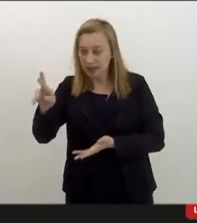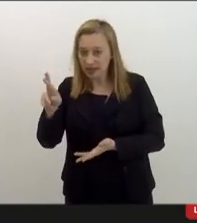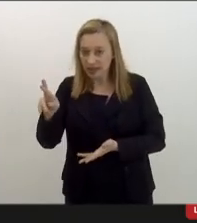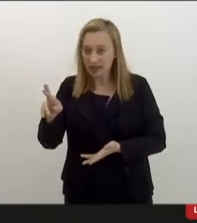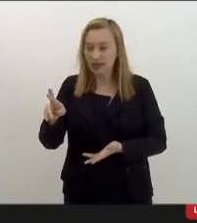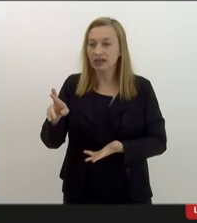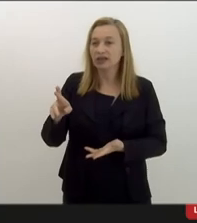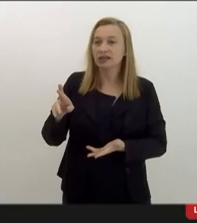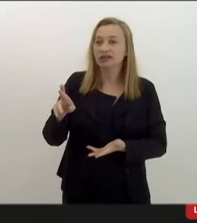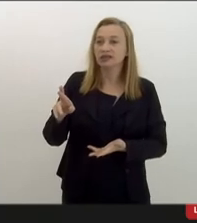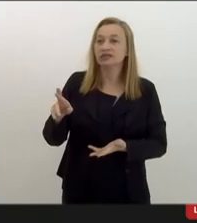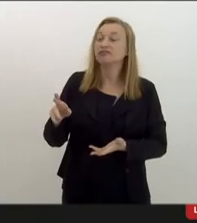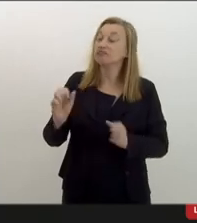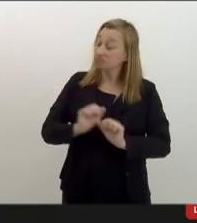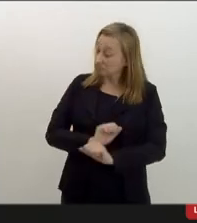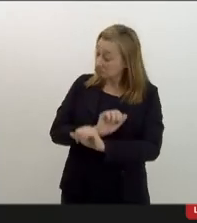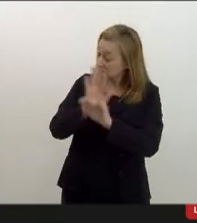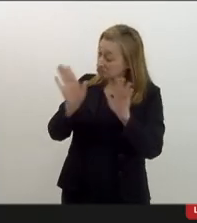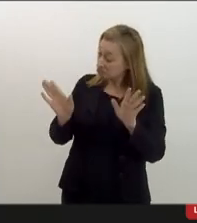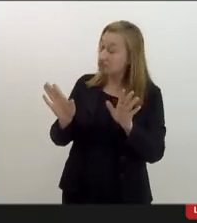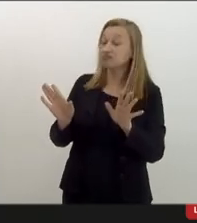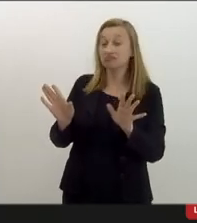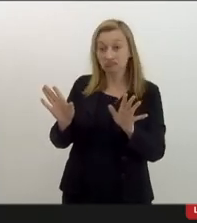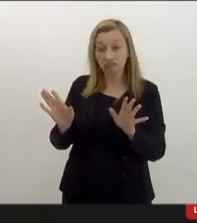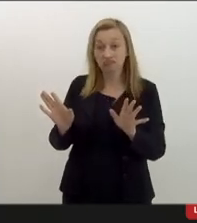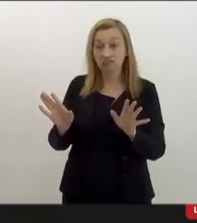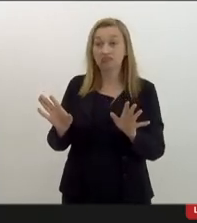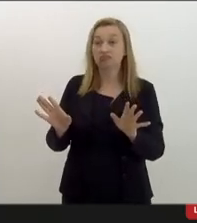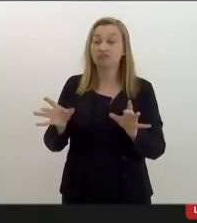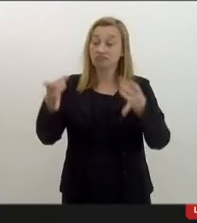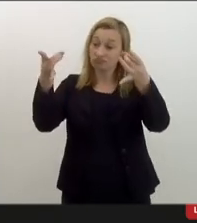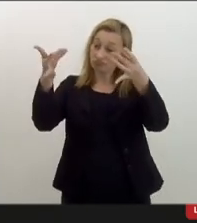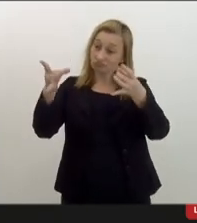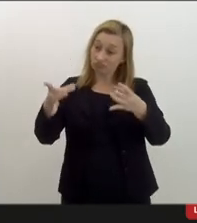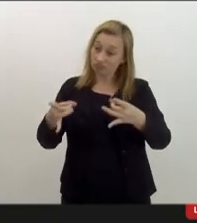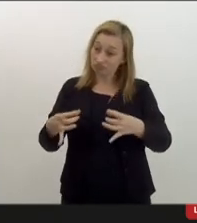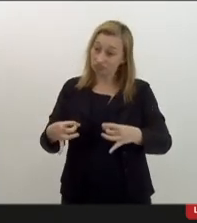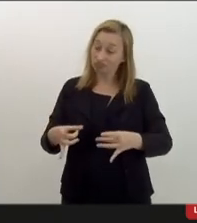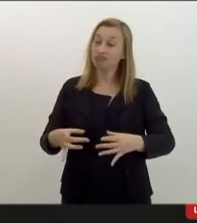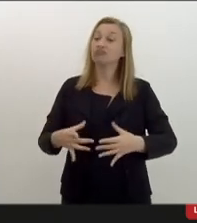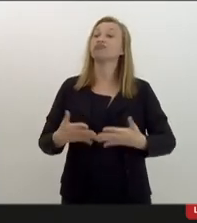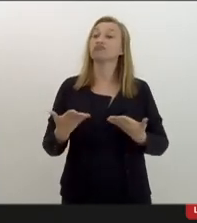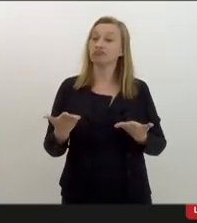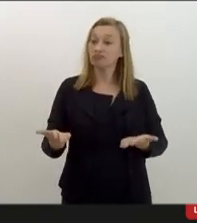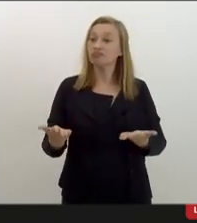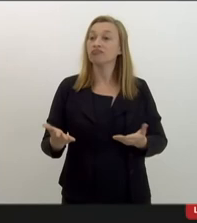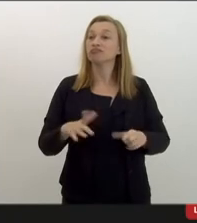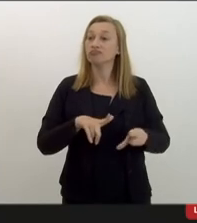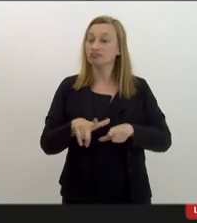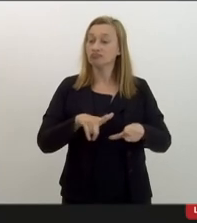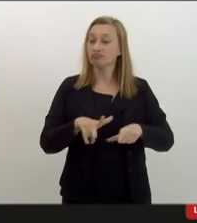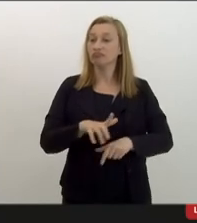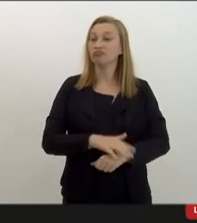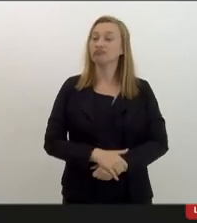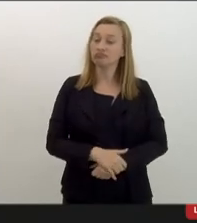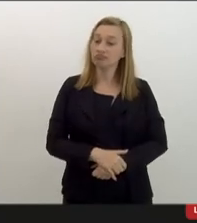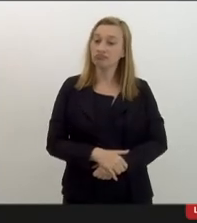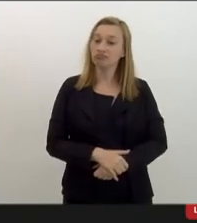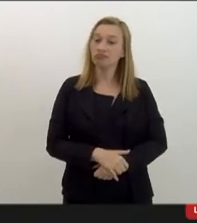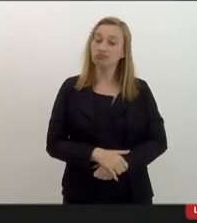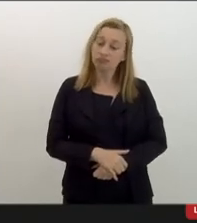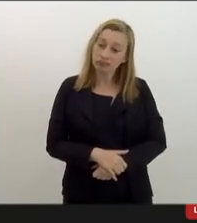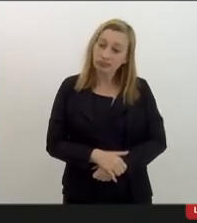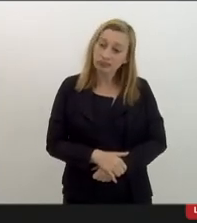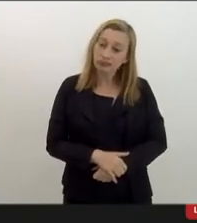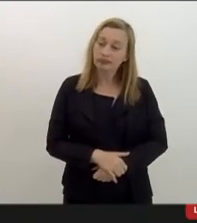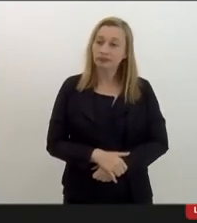foi muito tempo todo mundo esclarecedor né na E aí e na Como estão